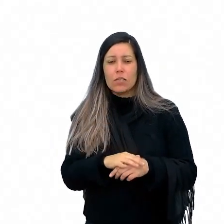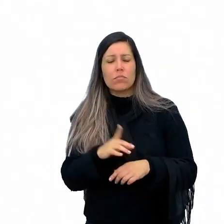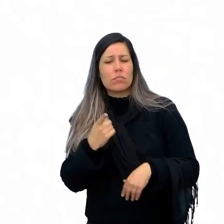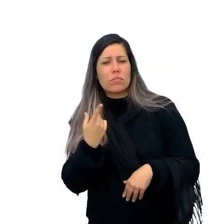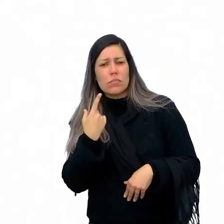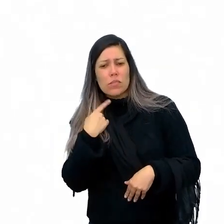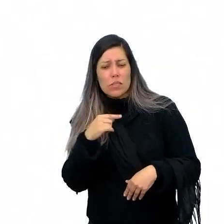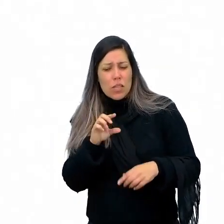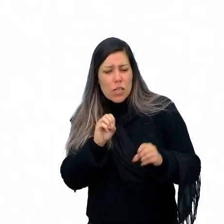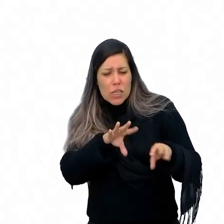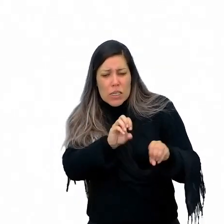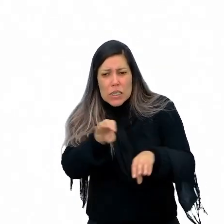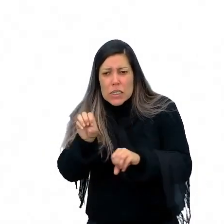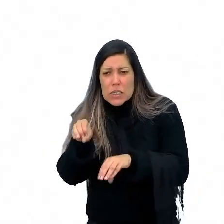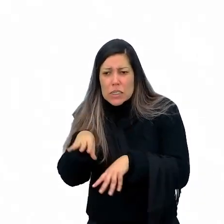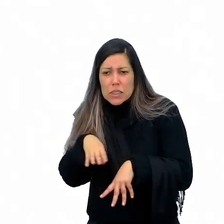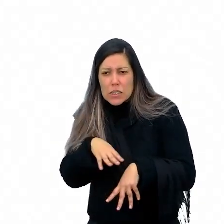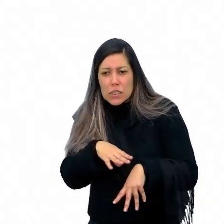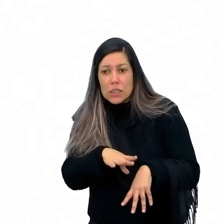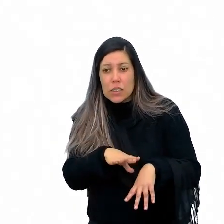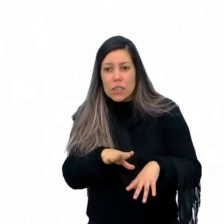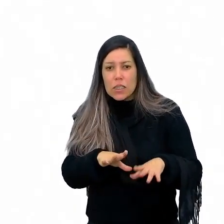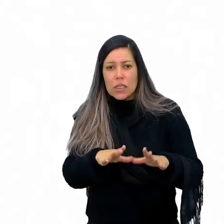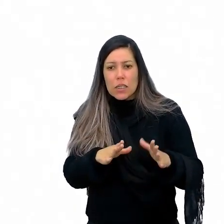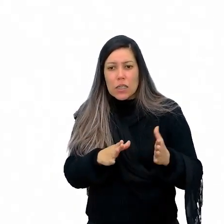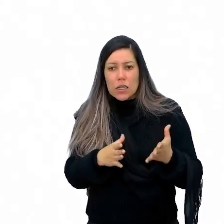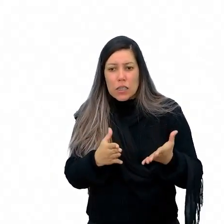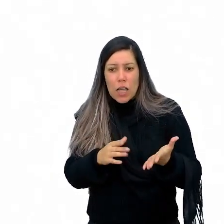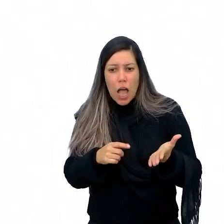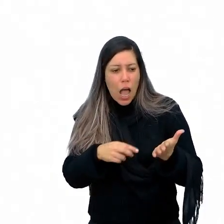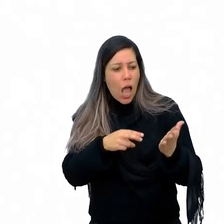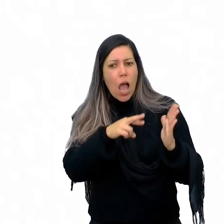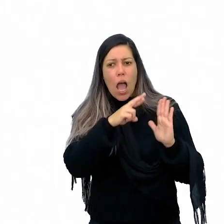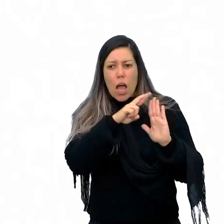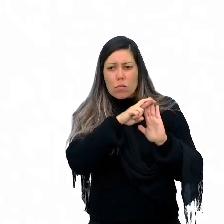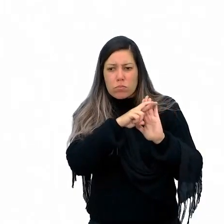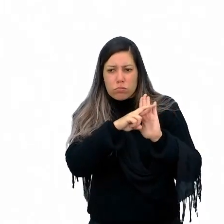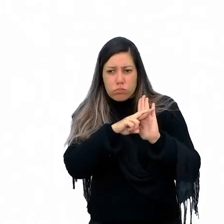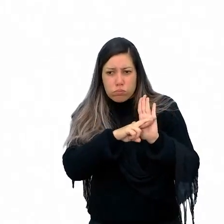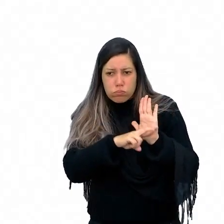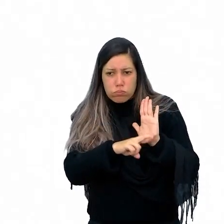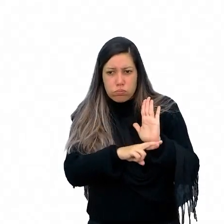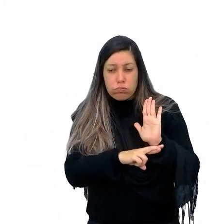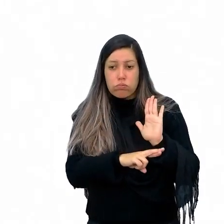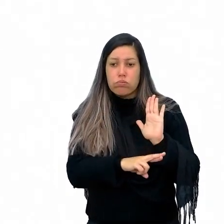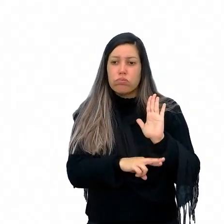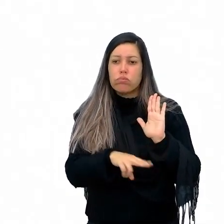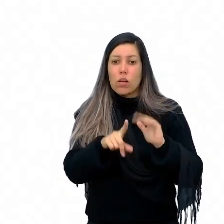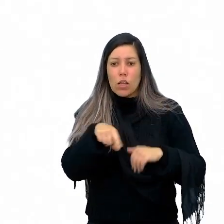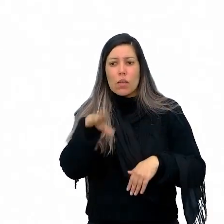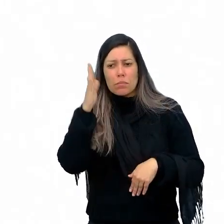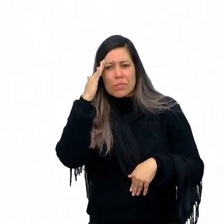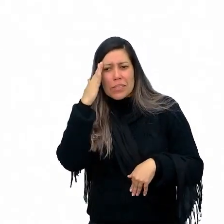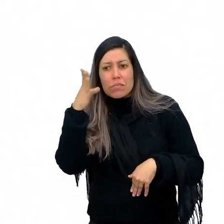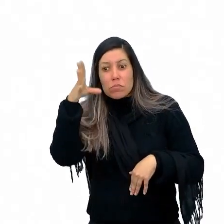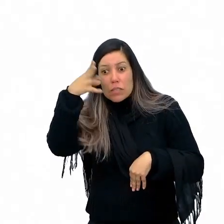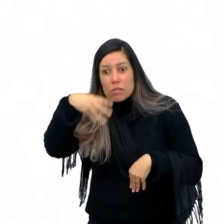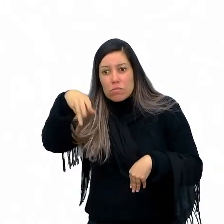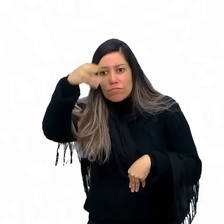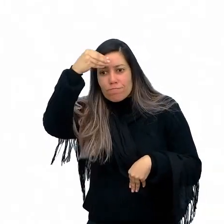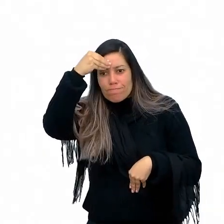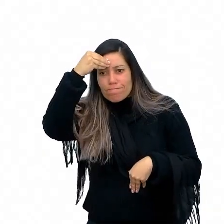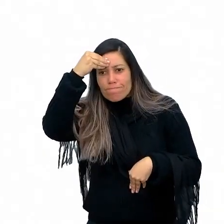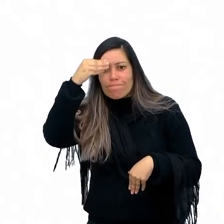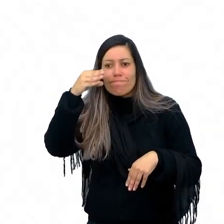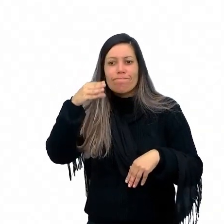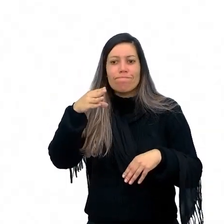que eu preciso ensinar, eu preciso intermediar a aprendizagem dos estudantes, que tipo de